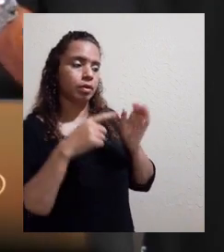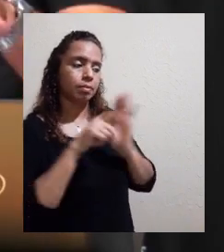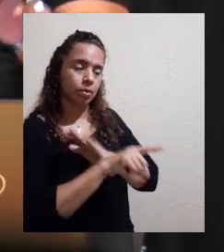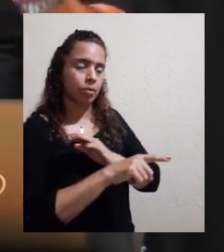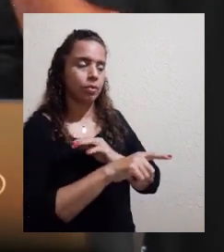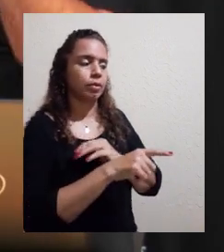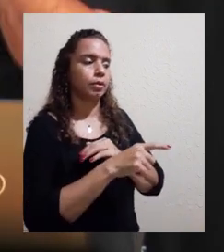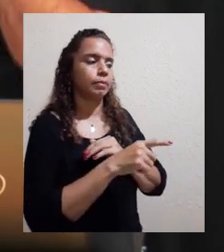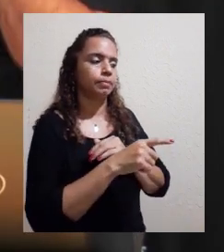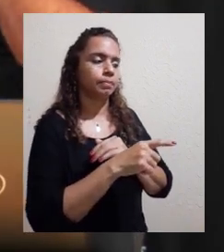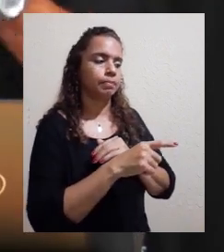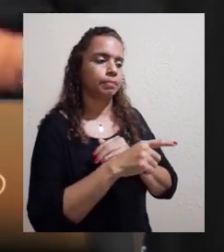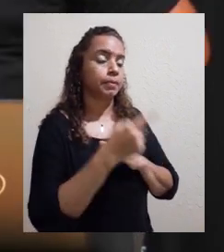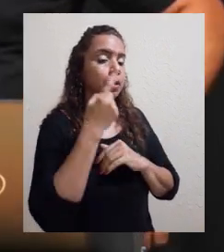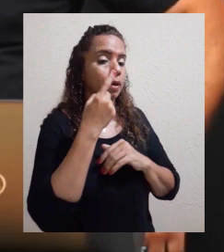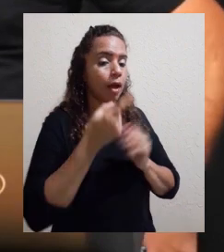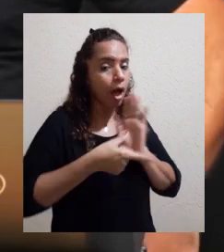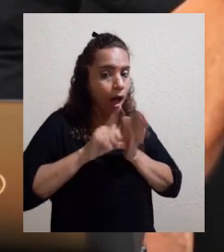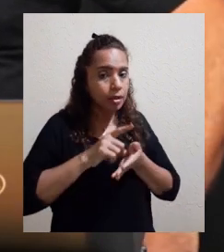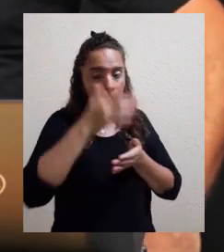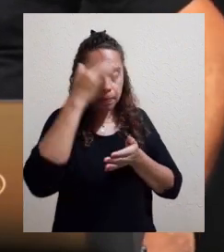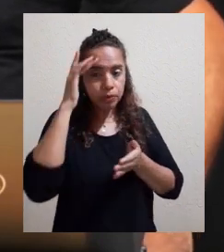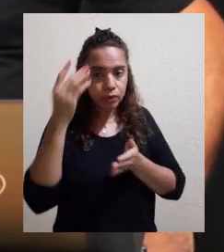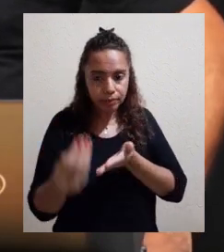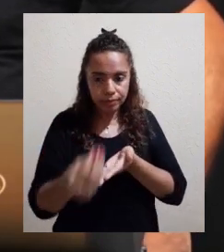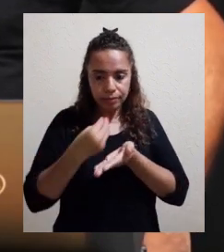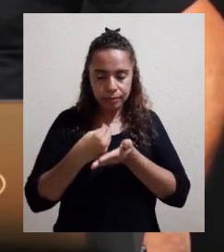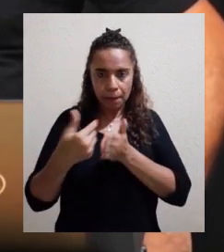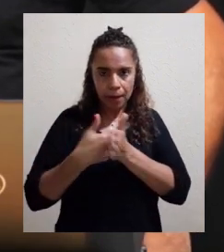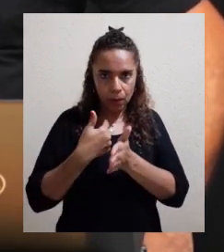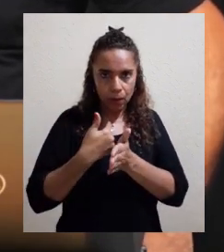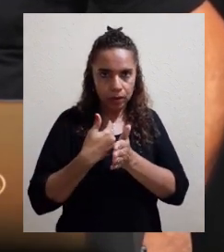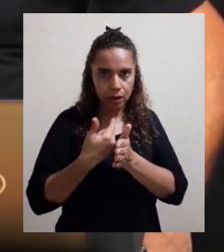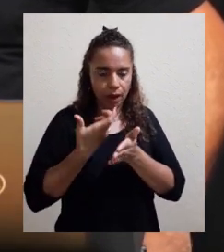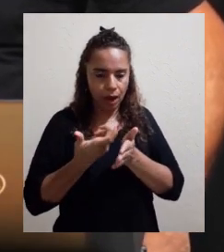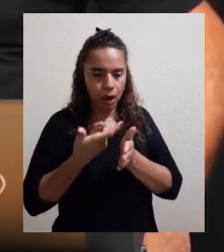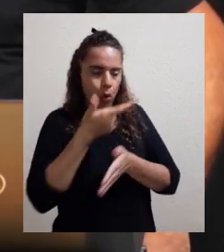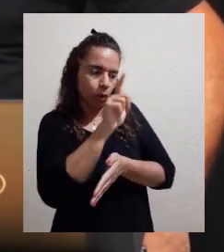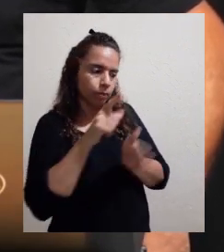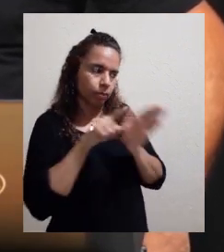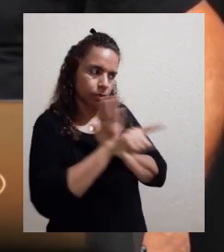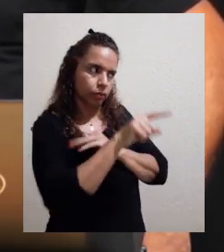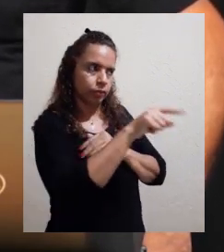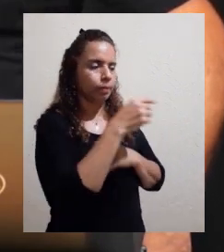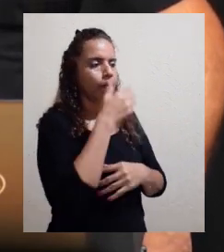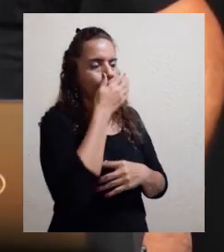próxima pergunta antes de selecionar aqui dos ouvintes, das pessoas que estão assistindo.